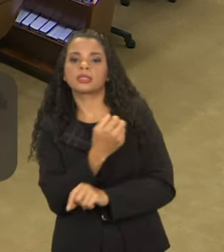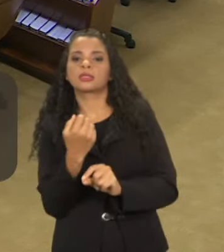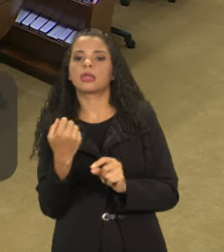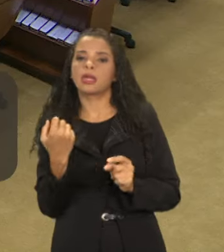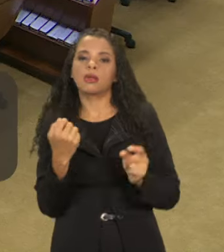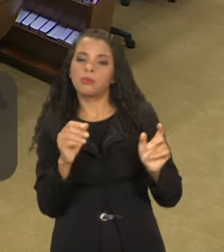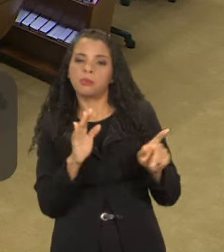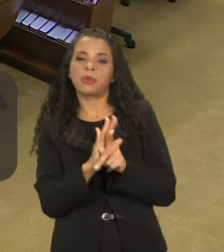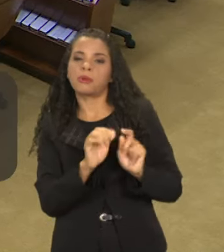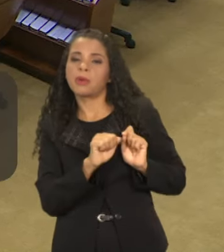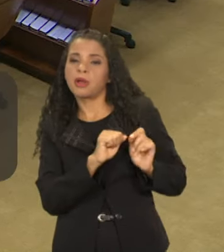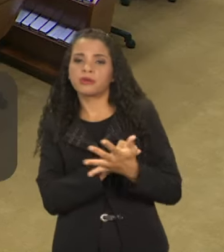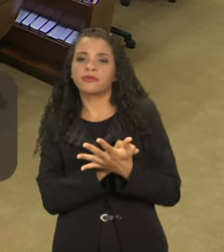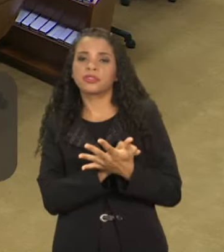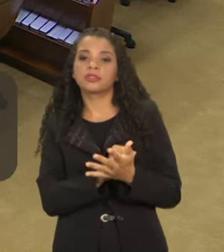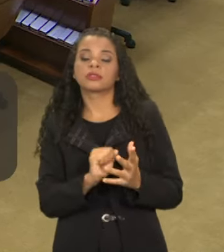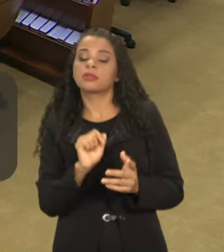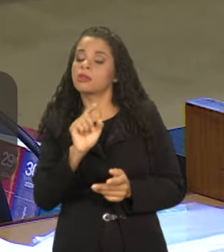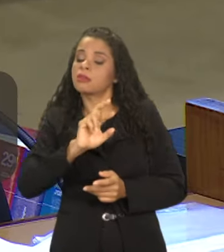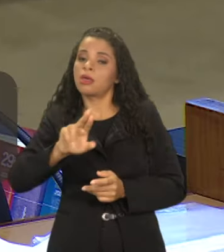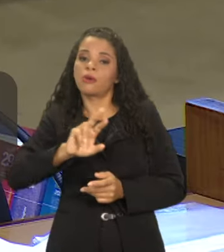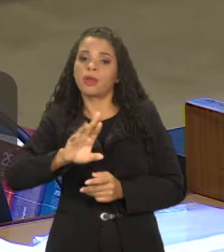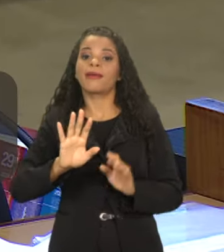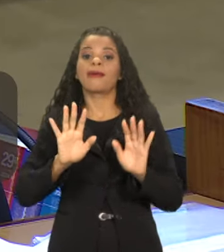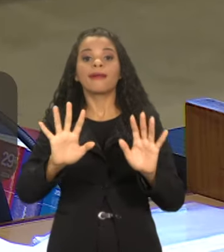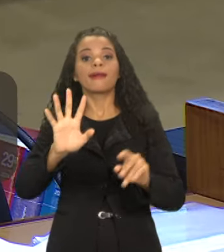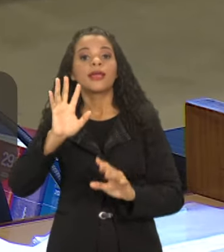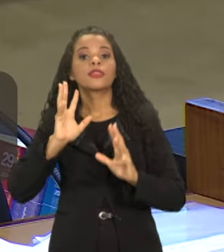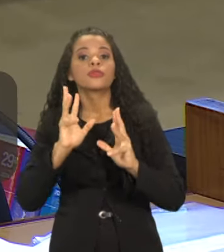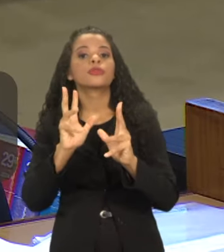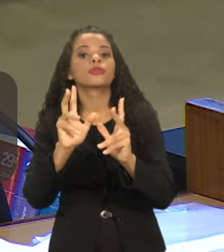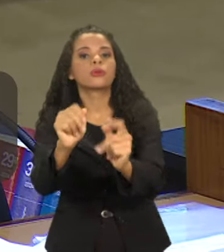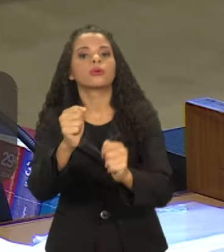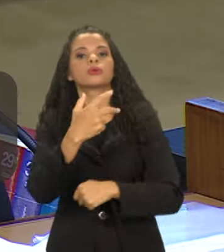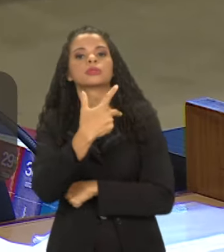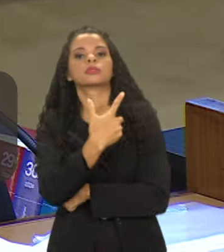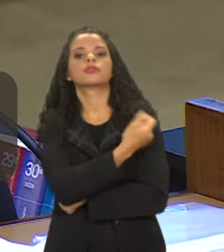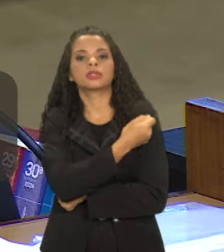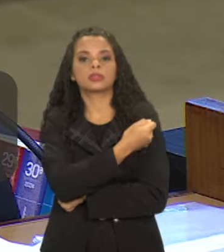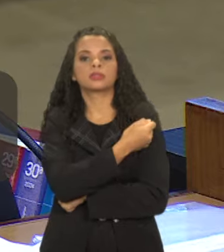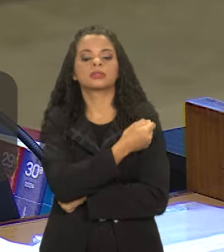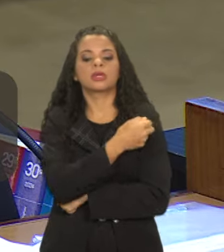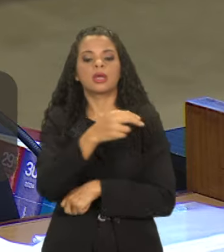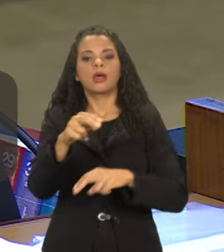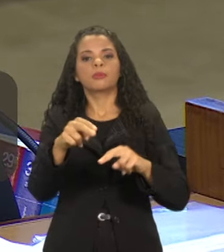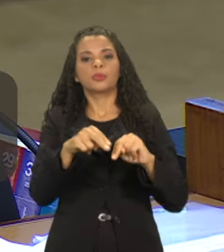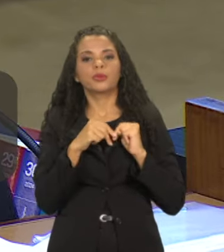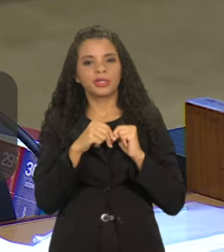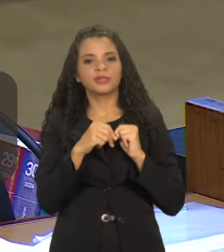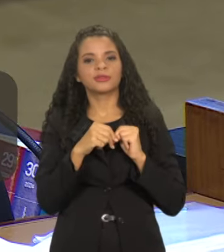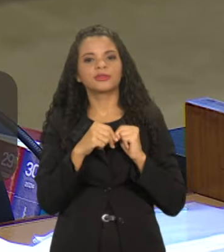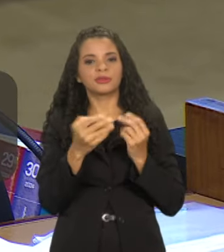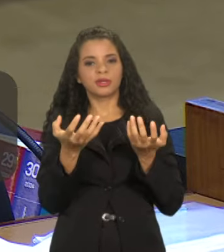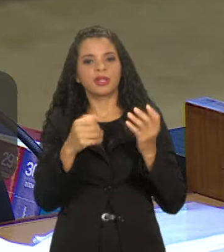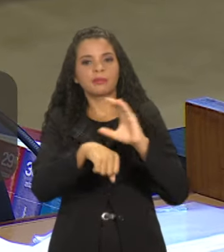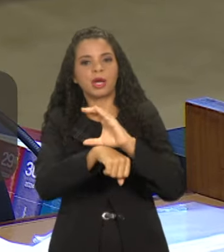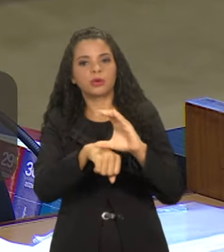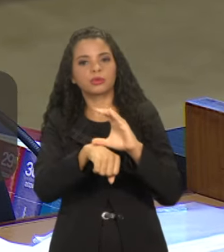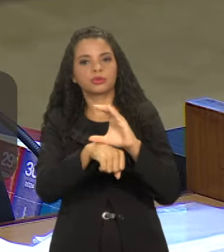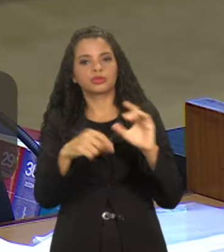se refere a todas as vacinas. E essa é a razão pela qual a inconstitucionalidade se torna